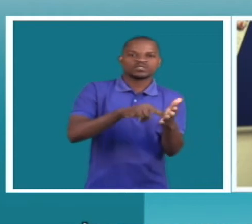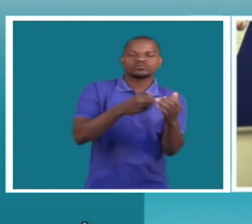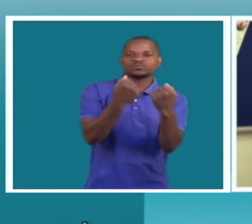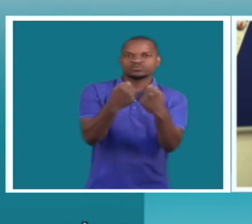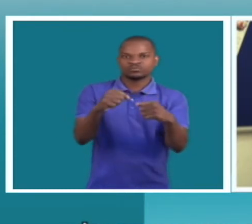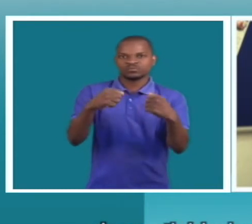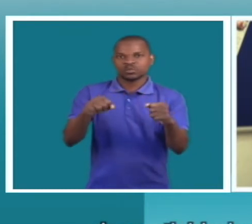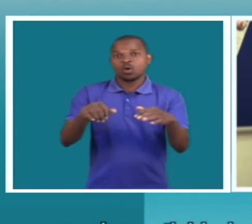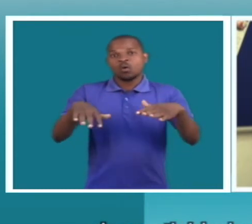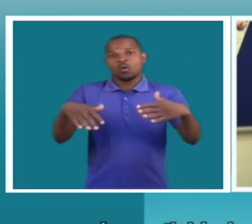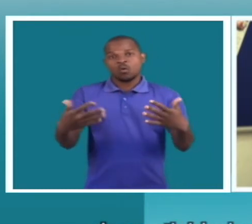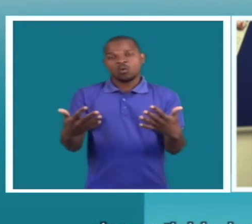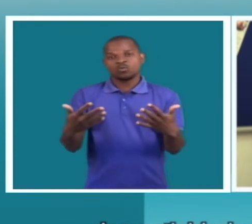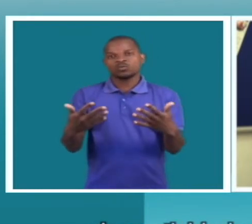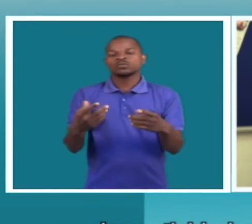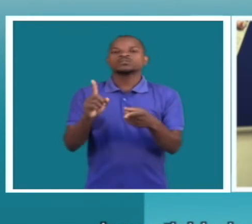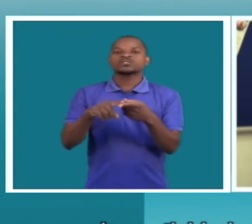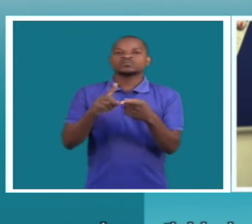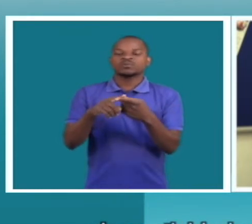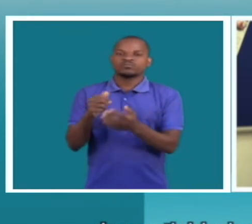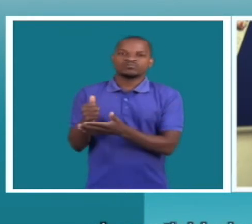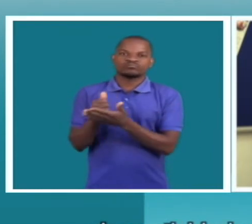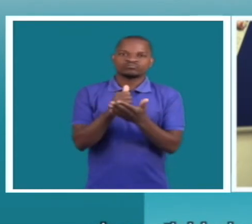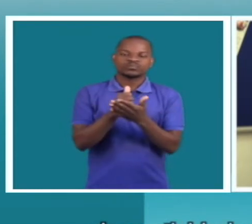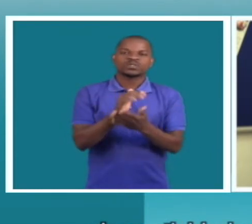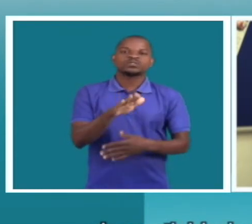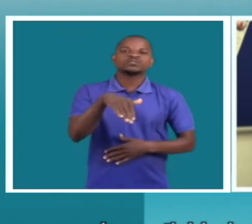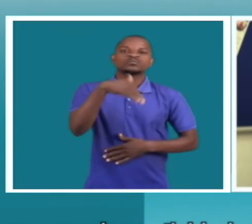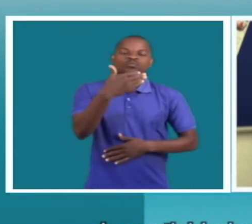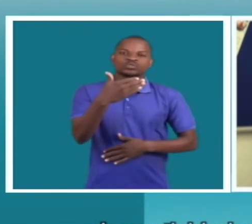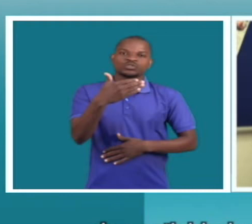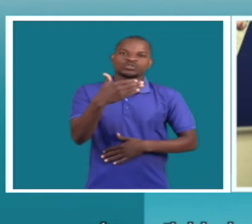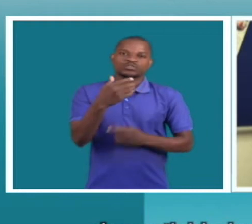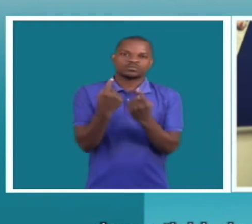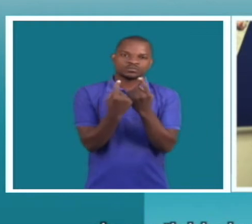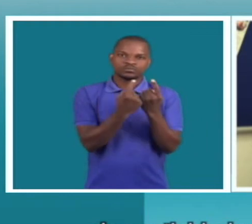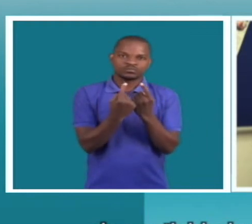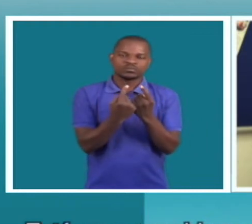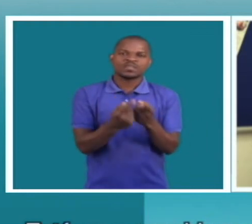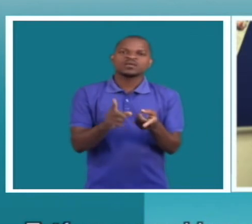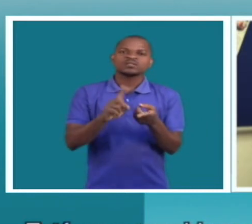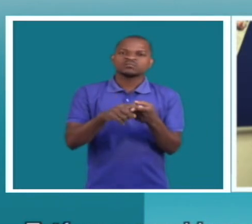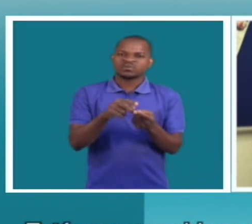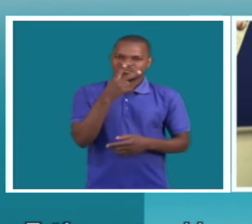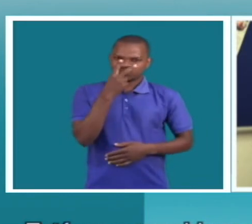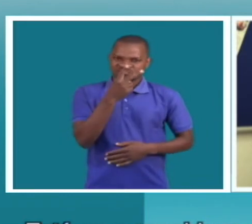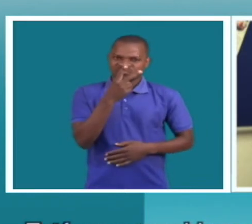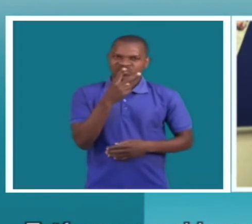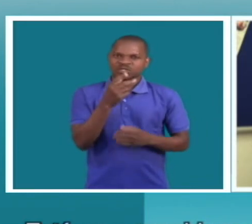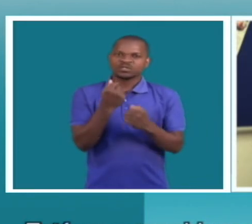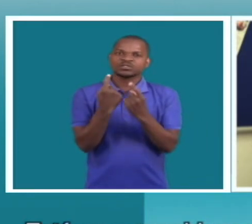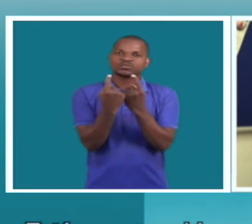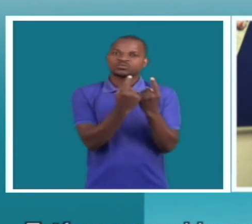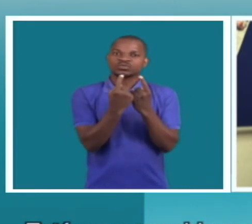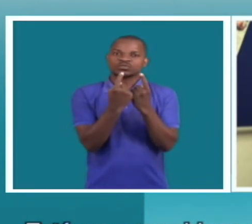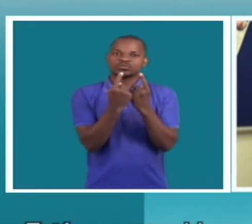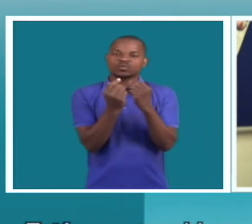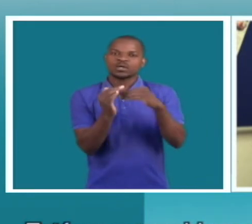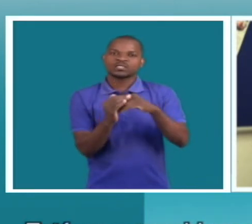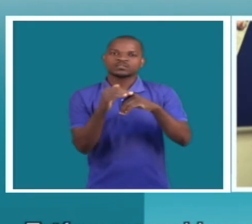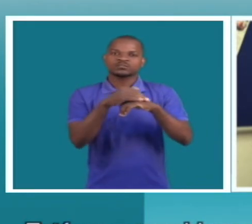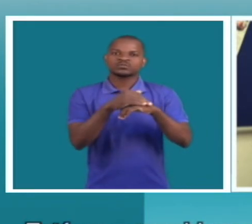planificação das atividades ou das intervenções do período pós-emergência. Está-se a considerar a questão da acessibilidade